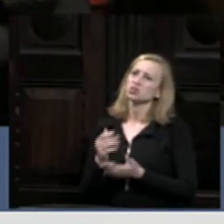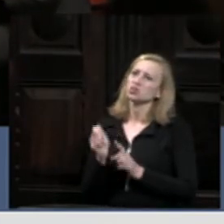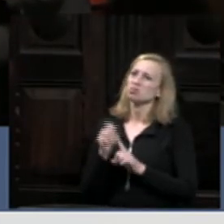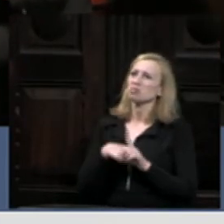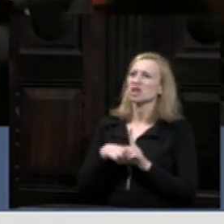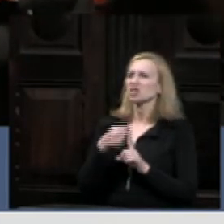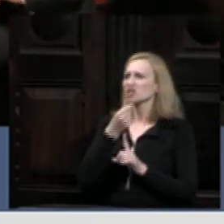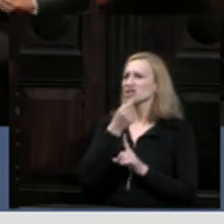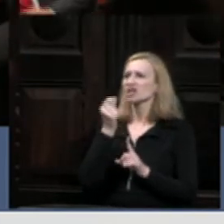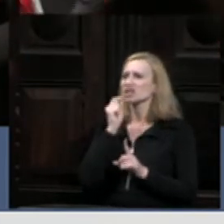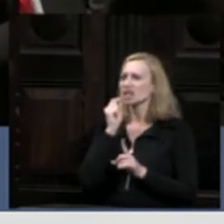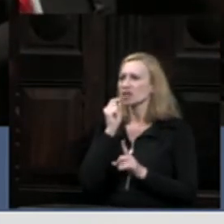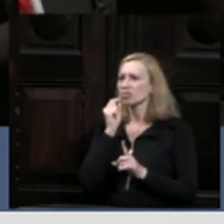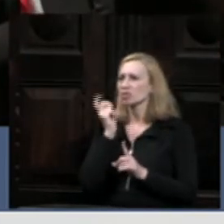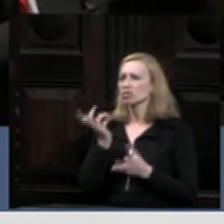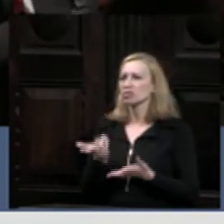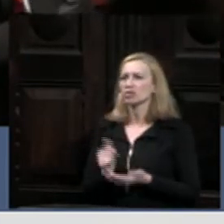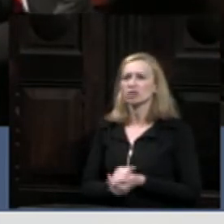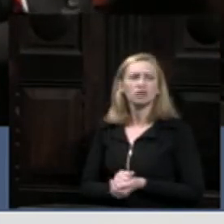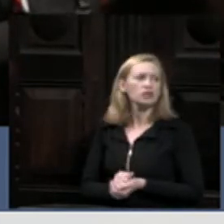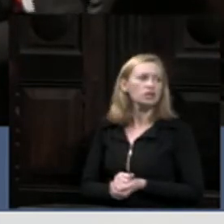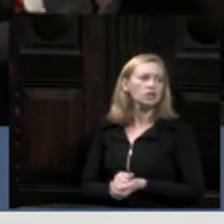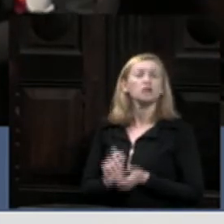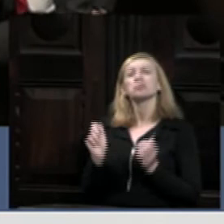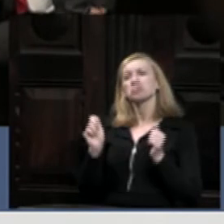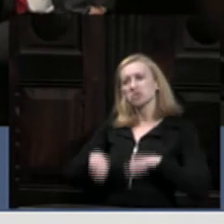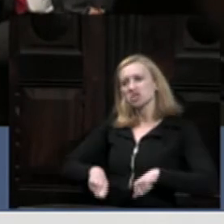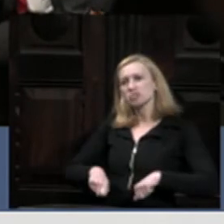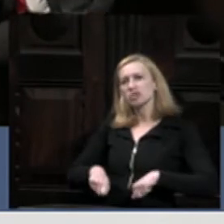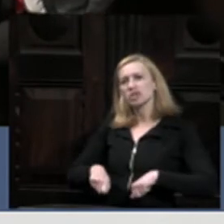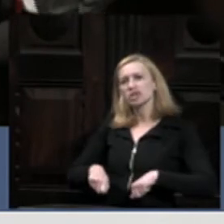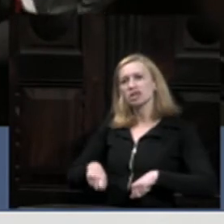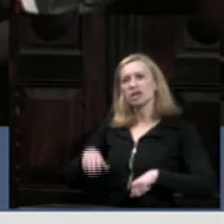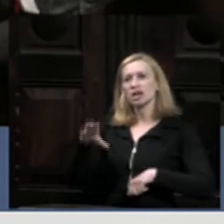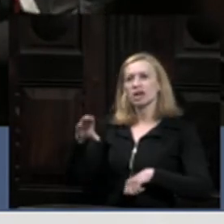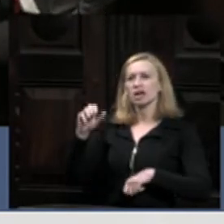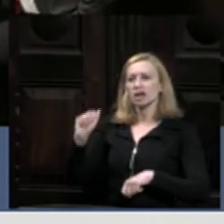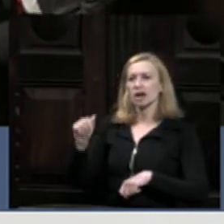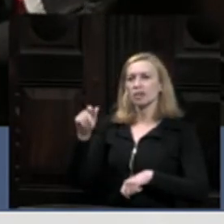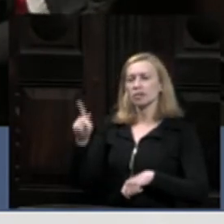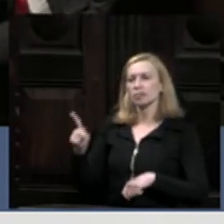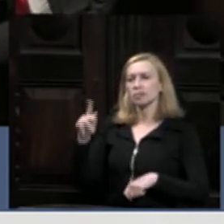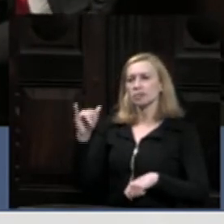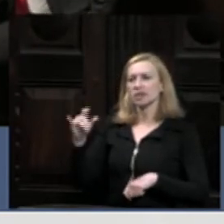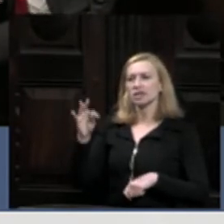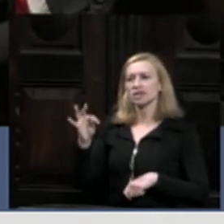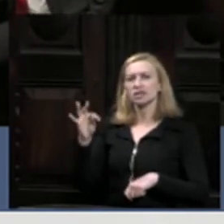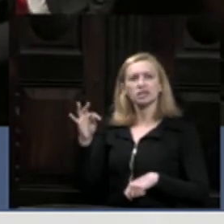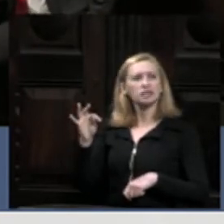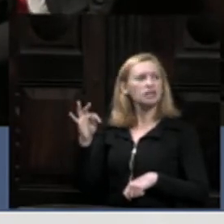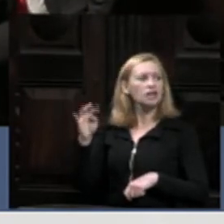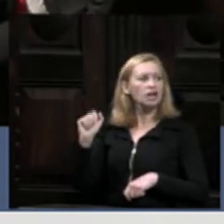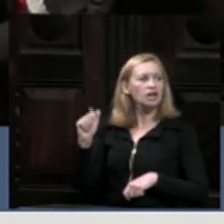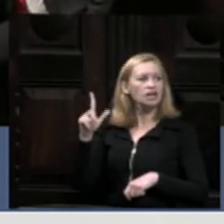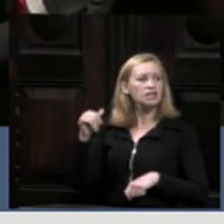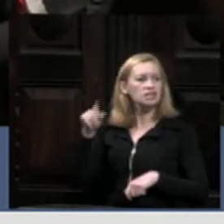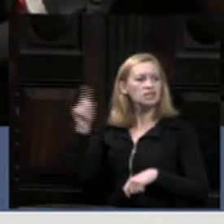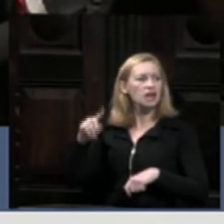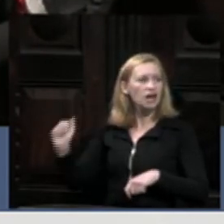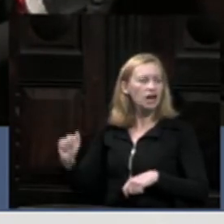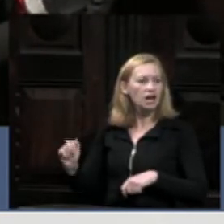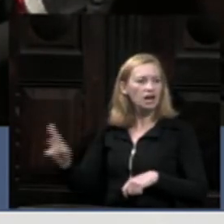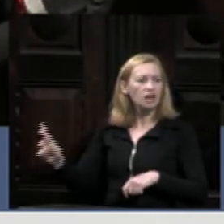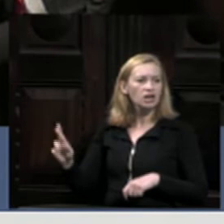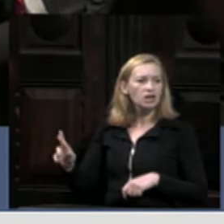a possibilidade de capitalizar o Rio Previdência com os recursos